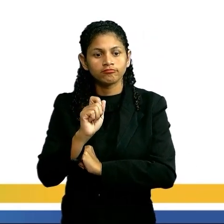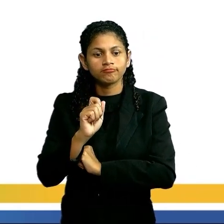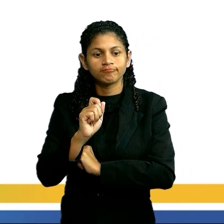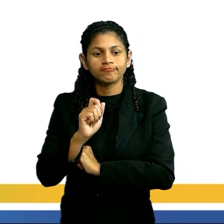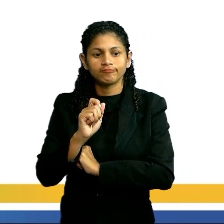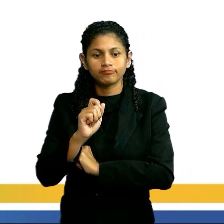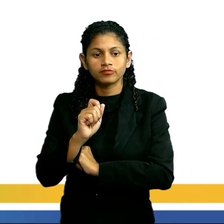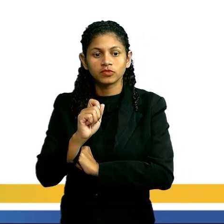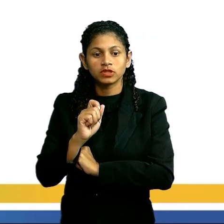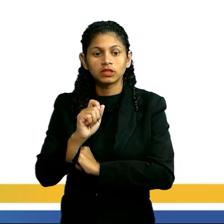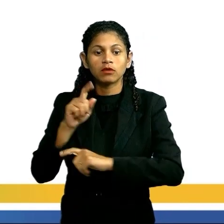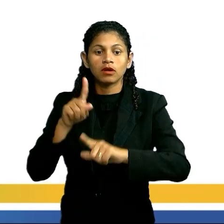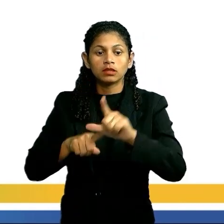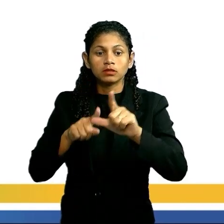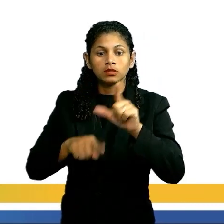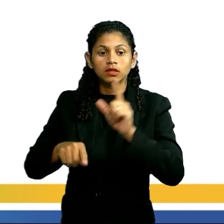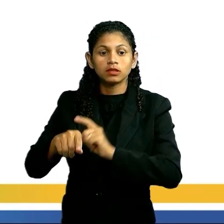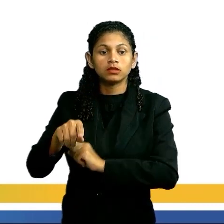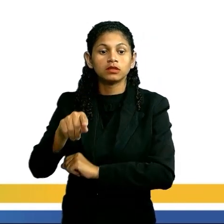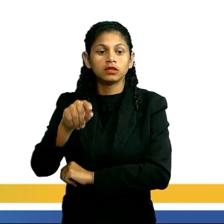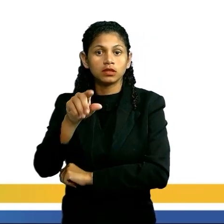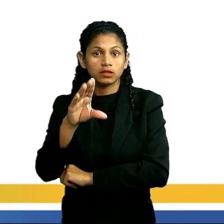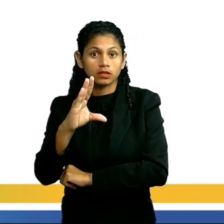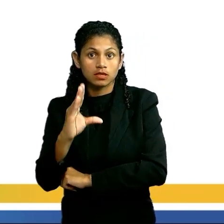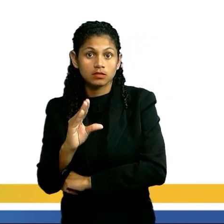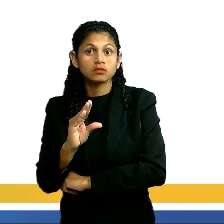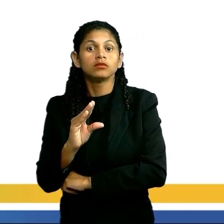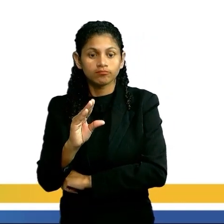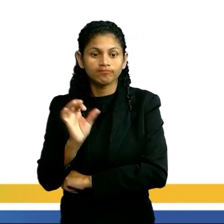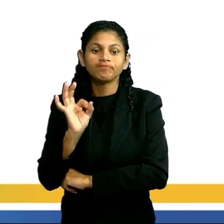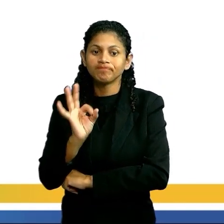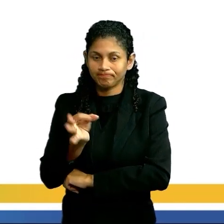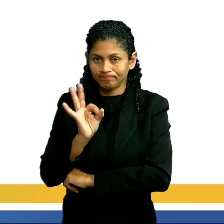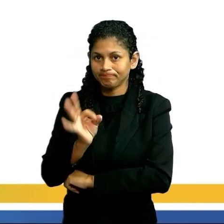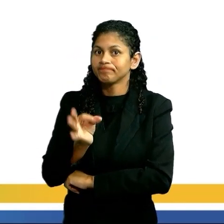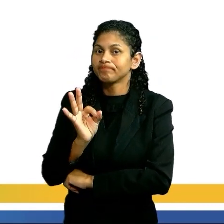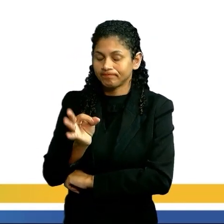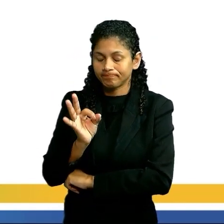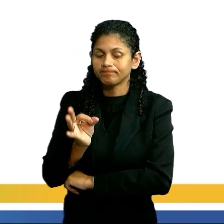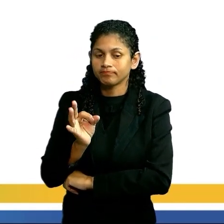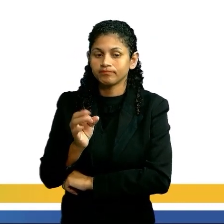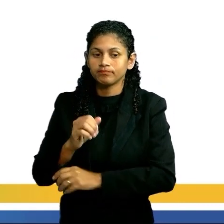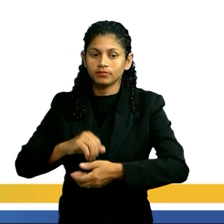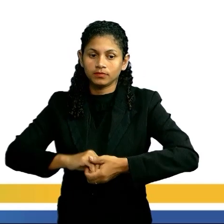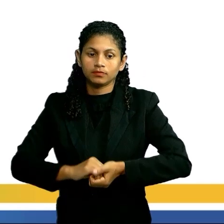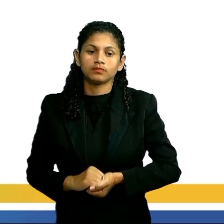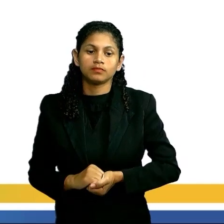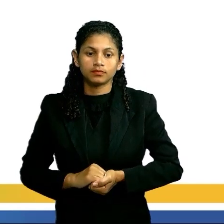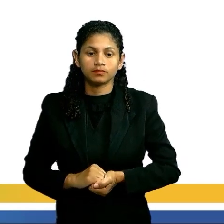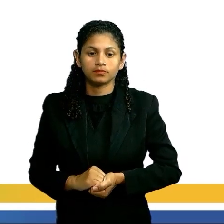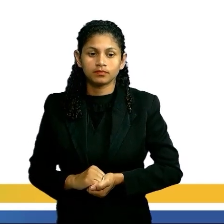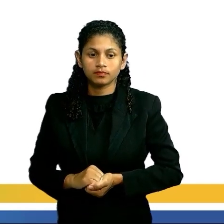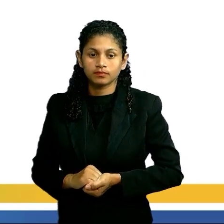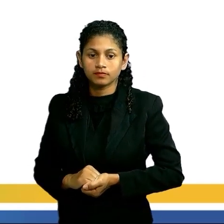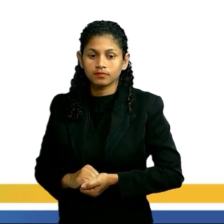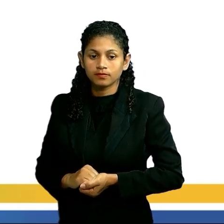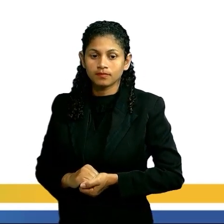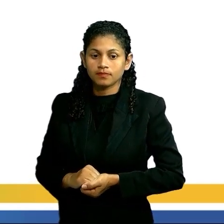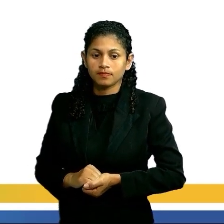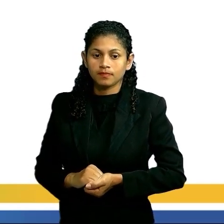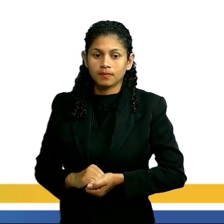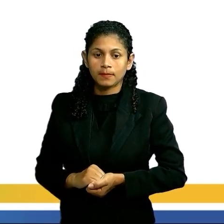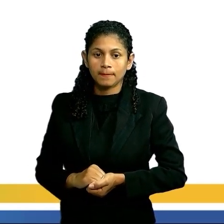com o gabarito da questão, né? Apenas uma alternativa correta. Elementos eletronegativos, que é o caso do